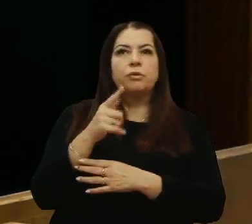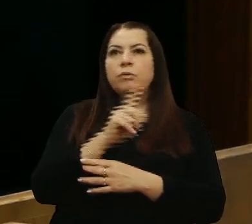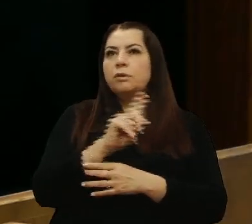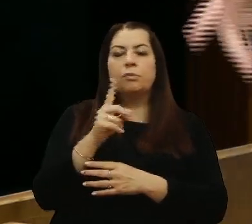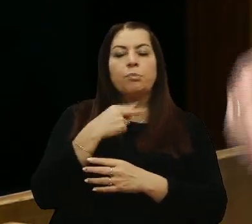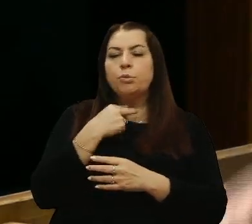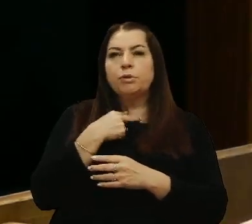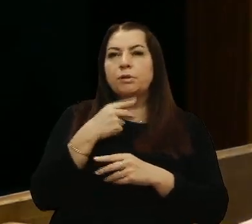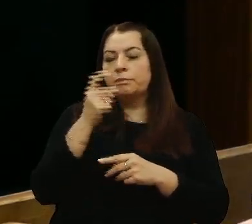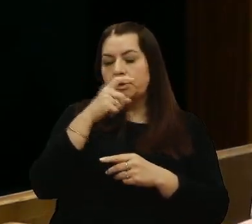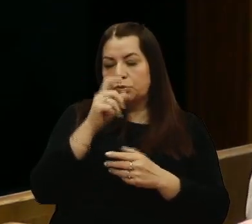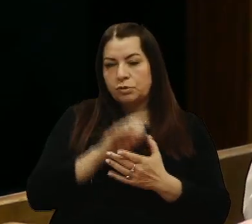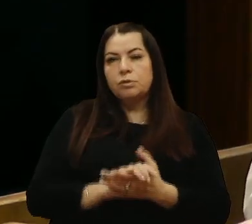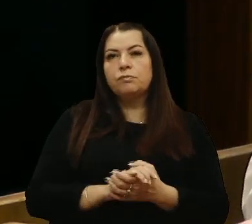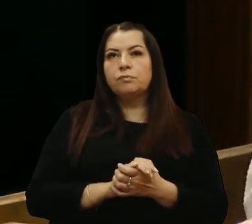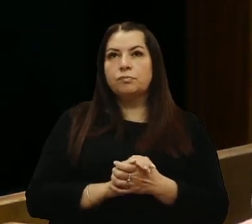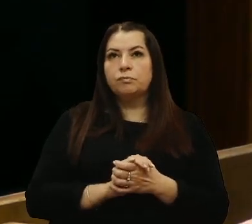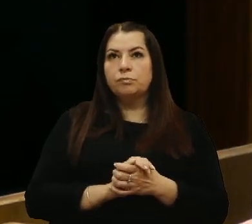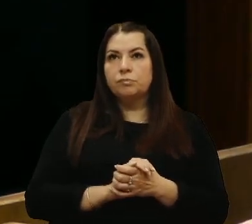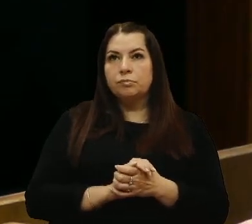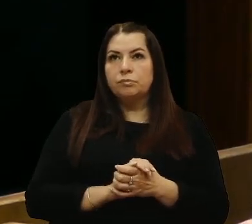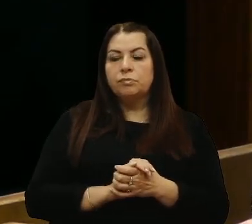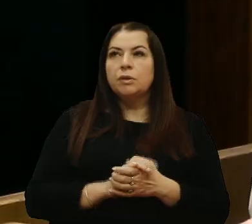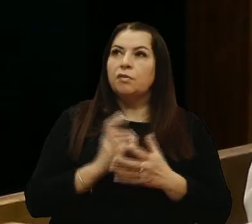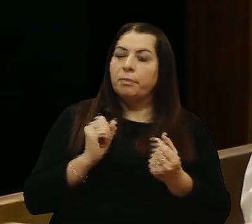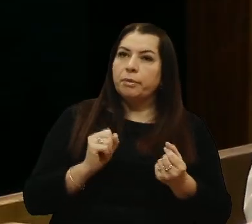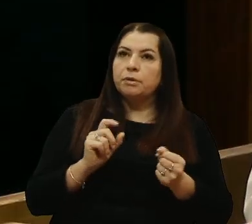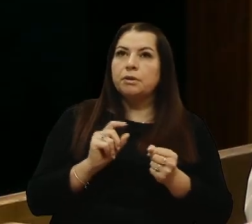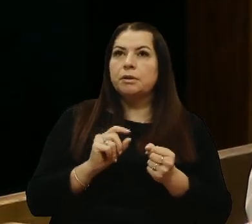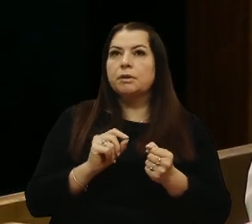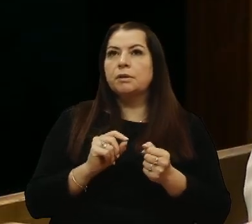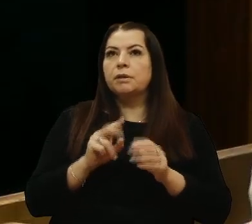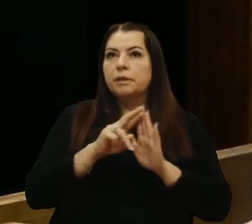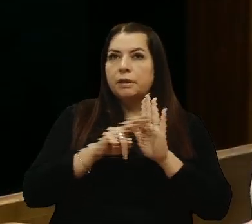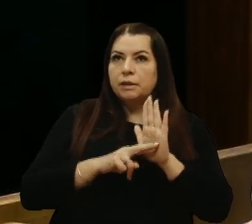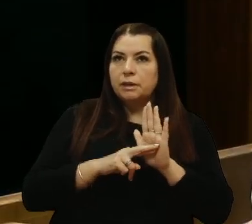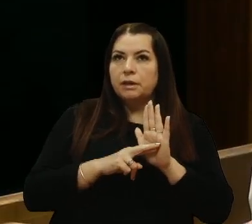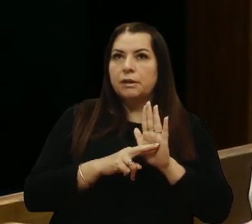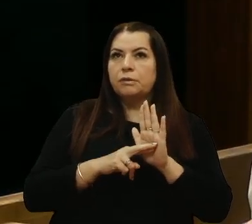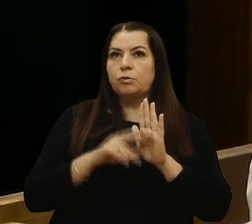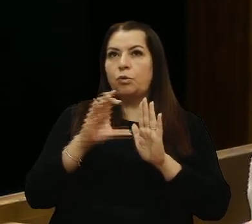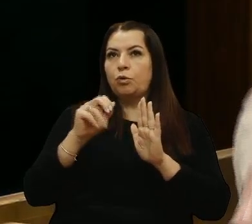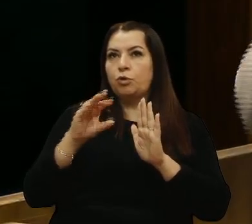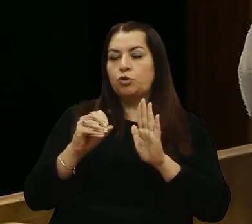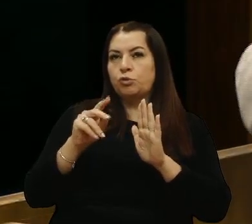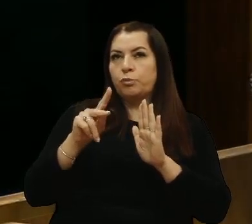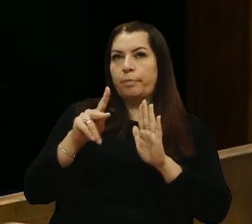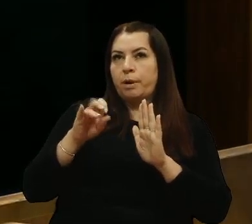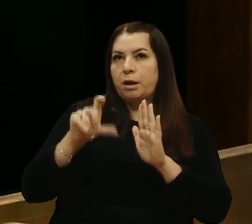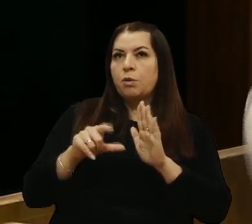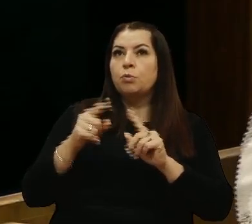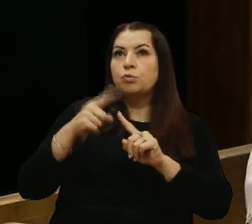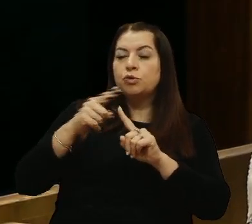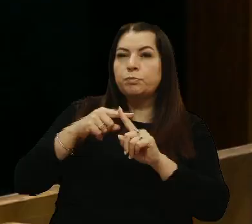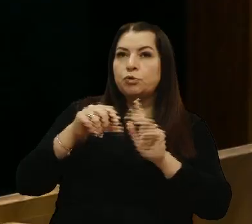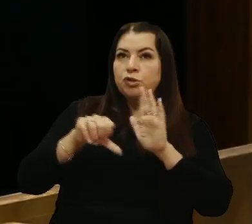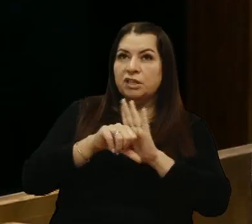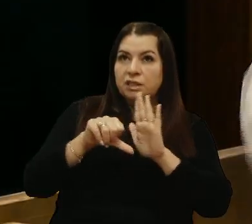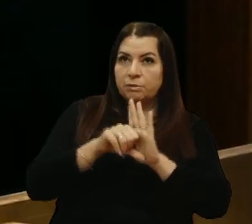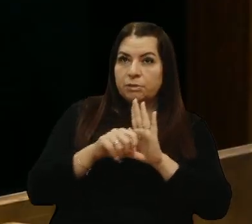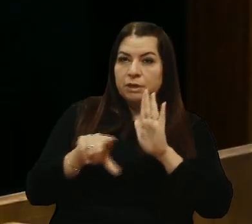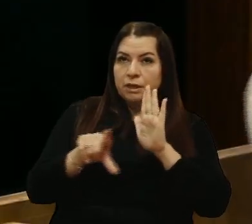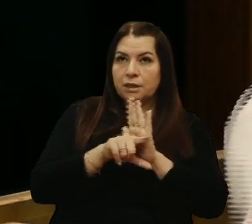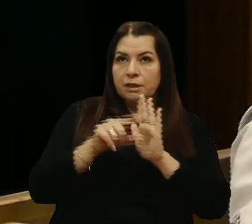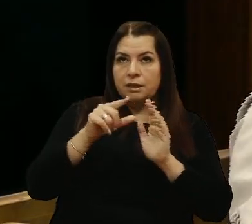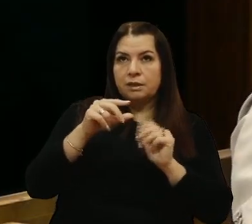vai poder, mentira. Vai poder regrar no Código Penal tipo de crime diverso do previsto na Lei Maria da